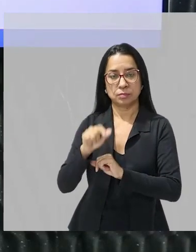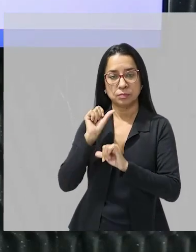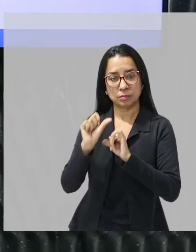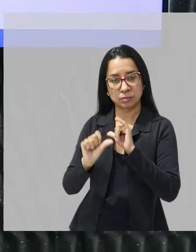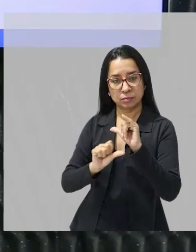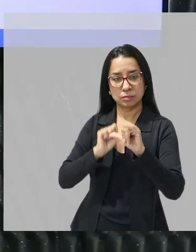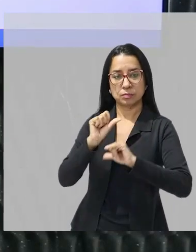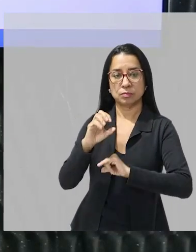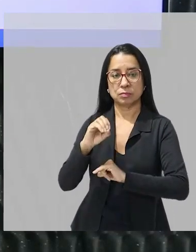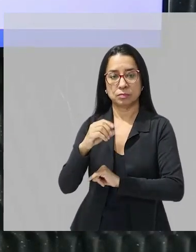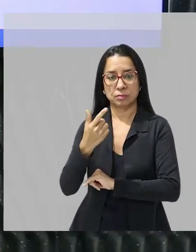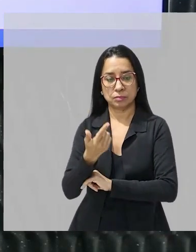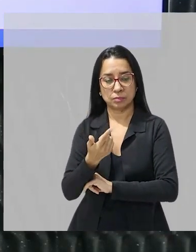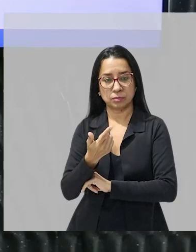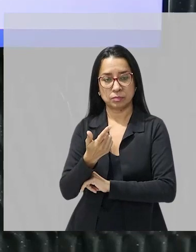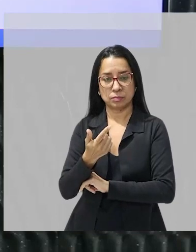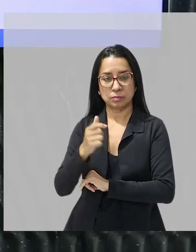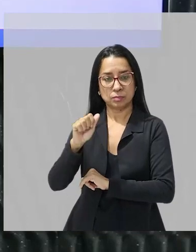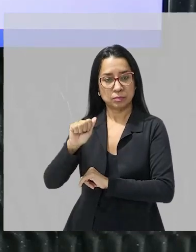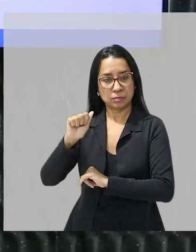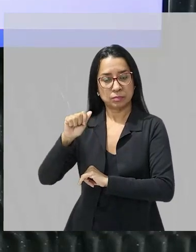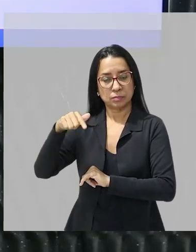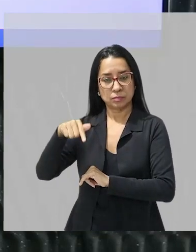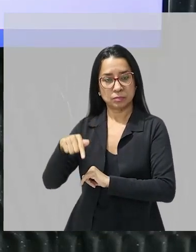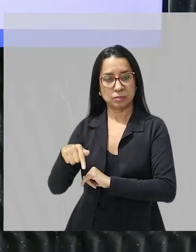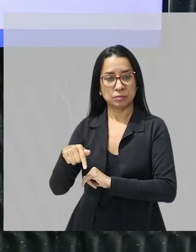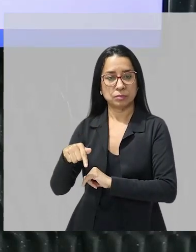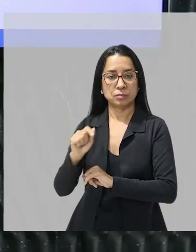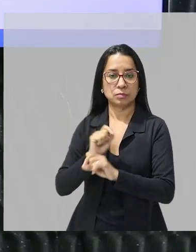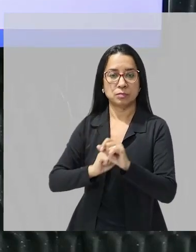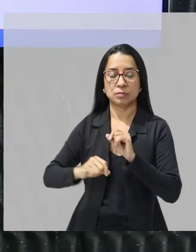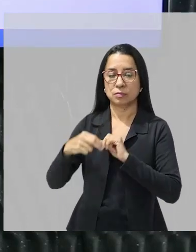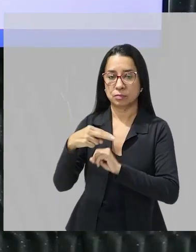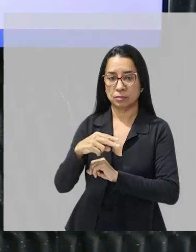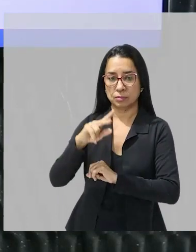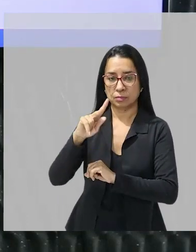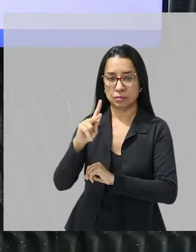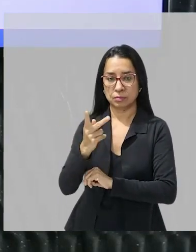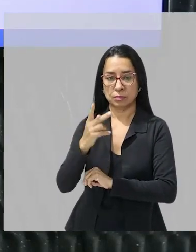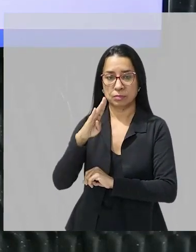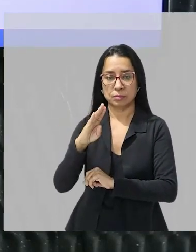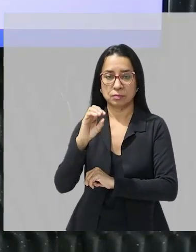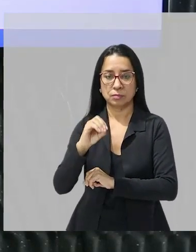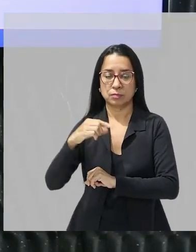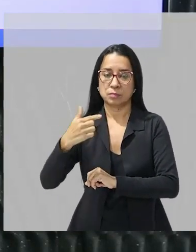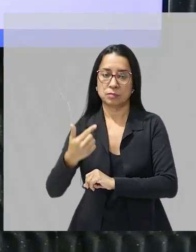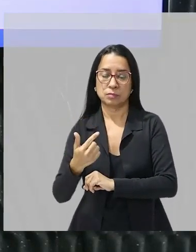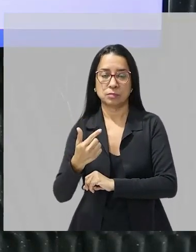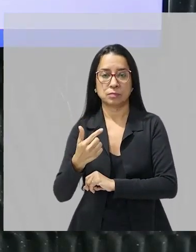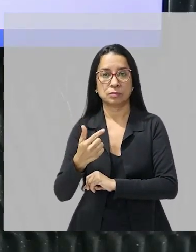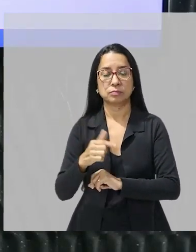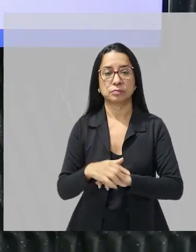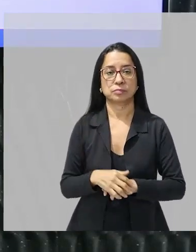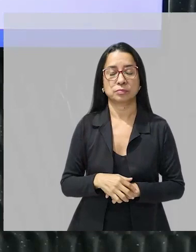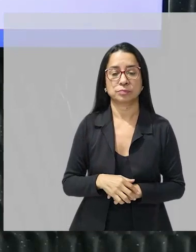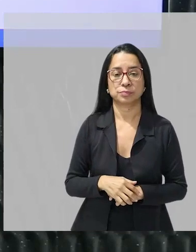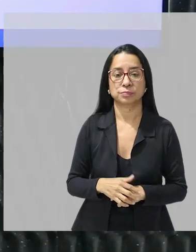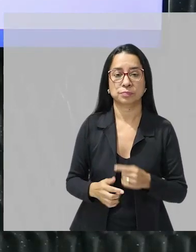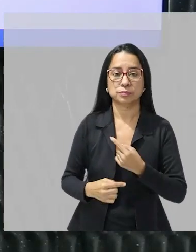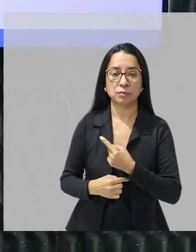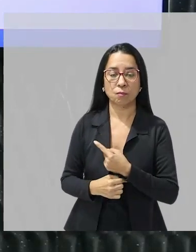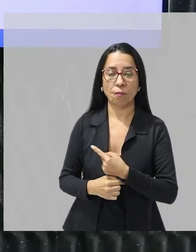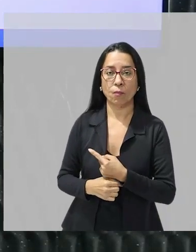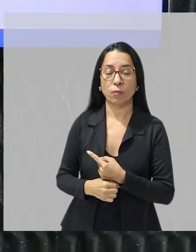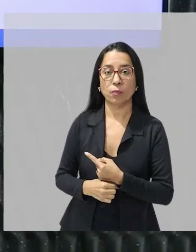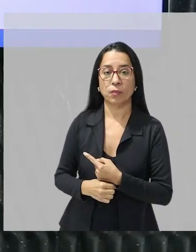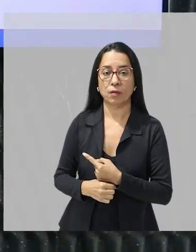com oxigênio, também em meio aquoso, ela vai formar a hemoglobina oxigenada. HbO2